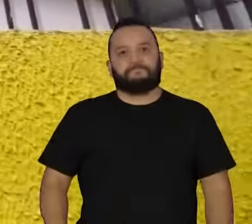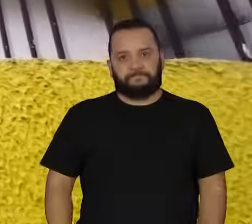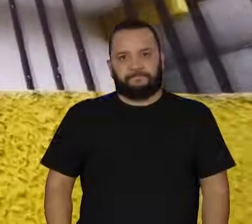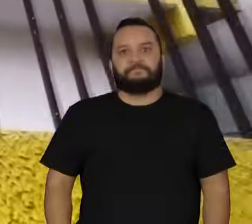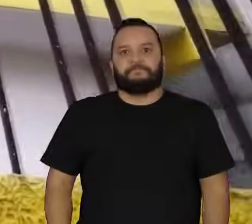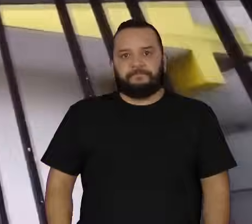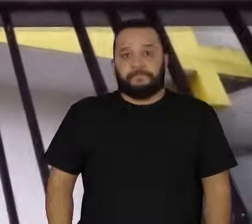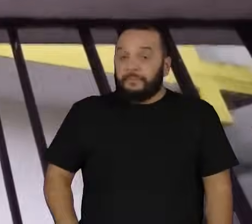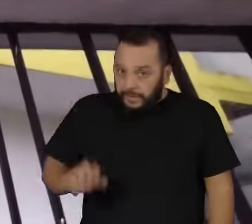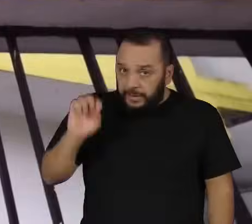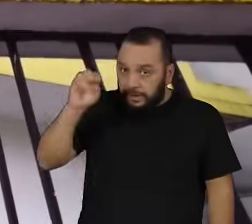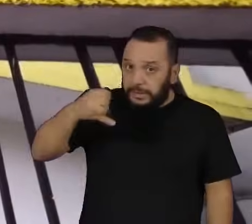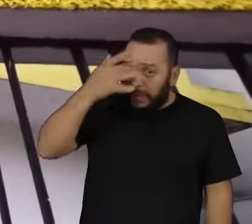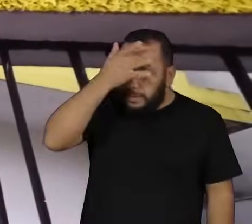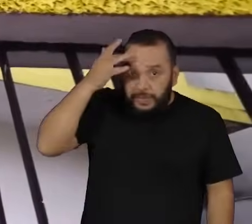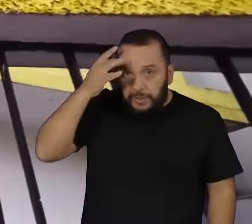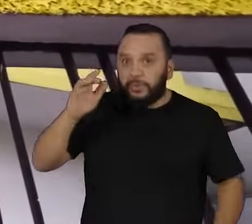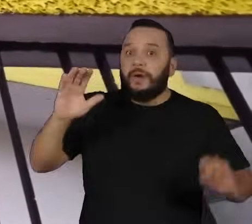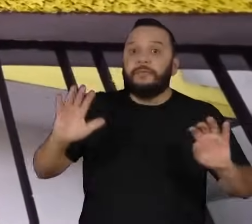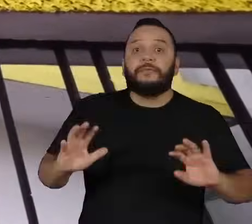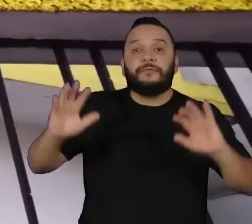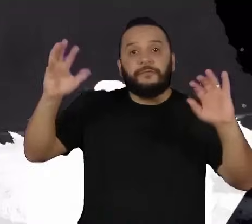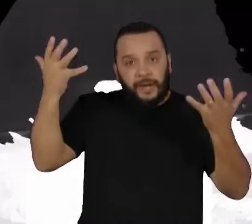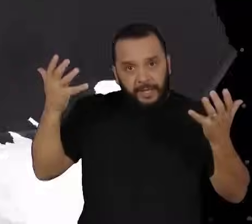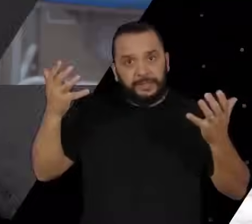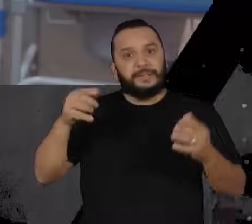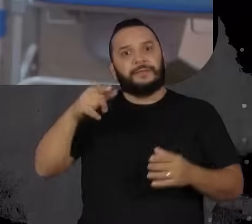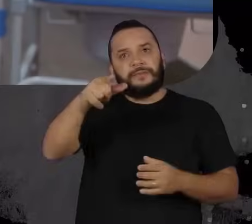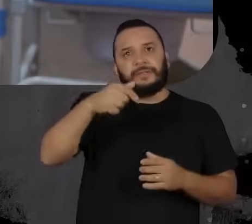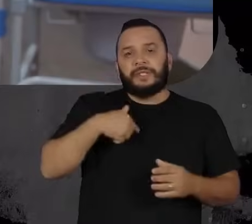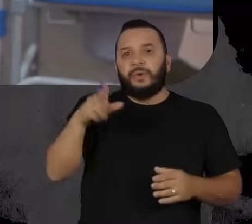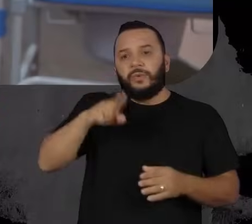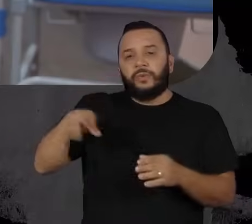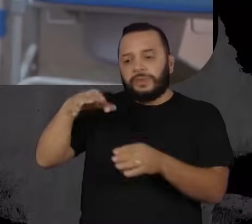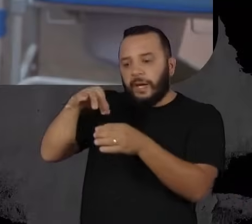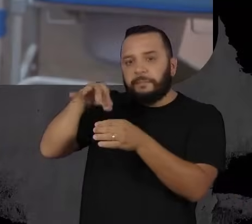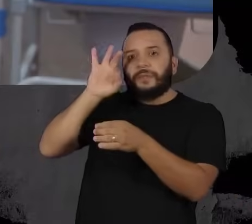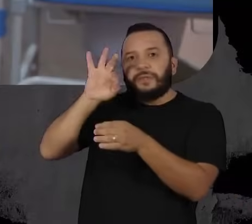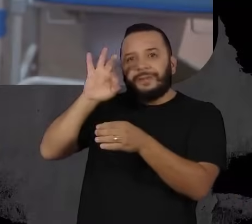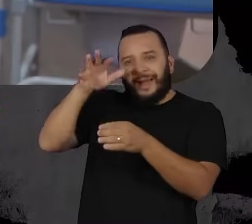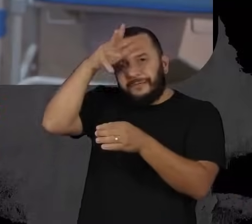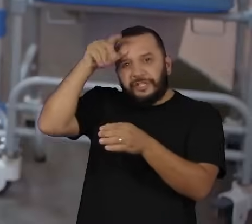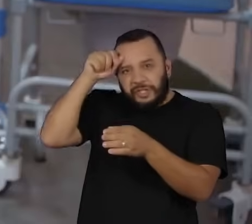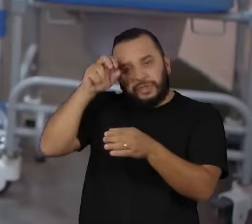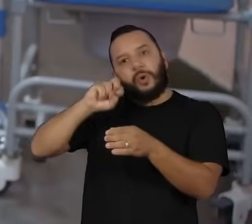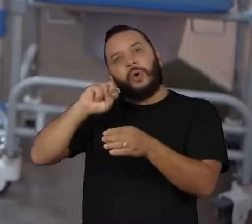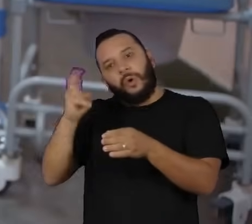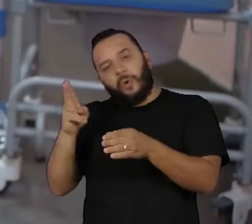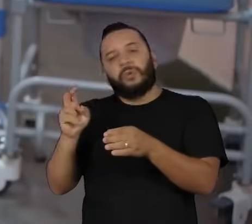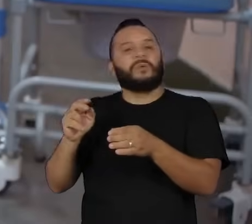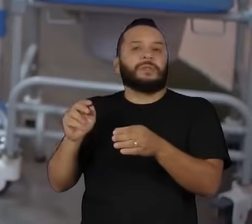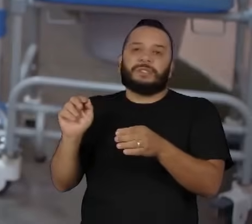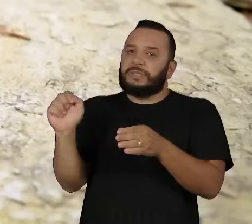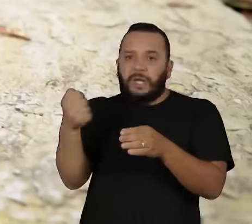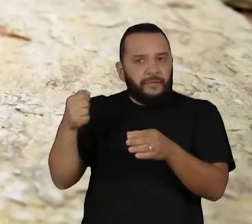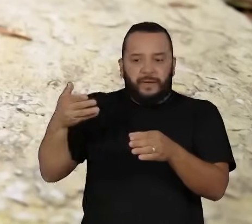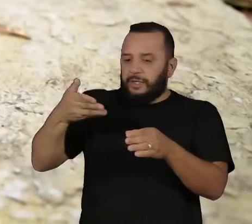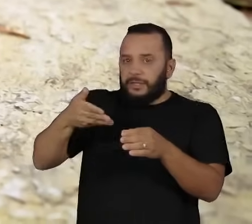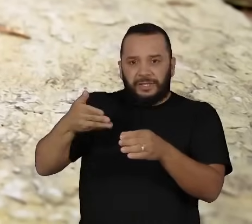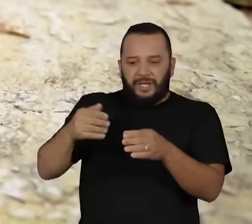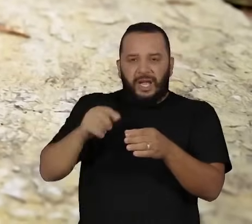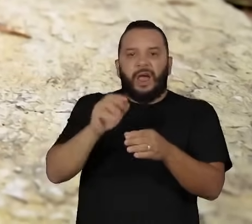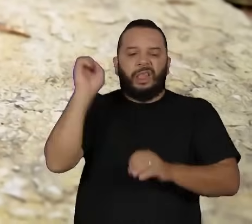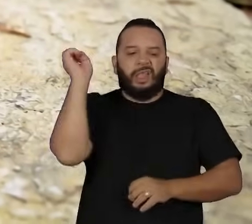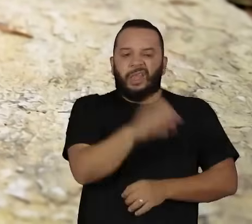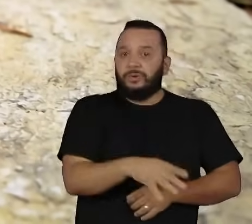Sim, as pessoas que estão nas festas, estão utilizando de alguma latinha de refrigerante ou cerveja, que seja, não jogue o